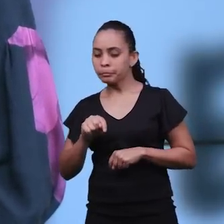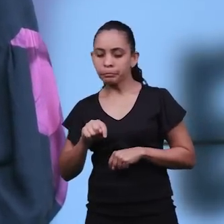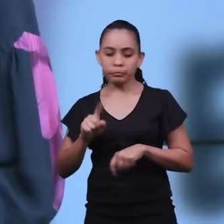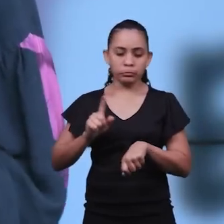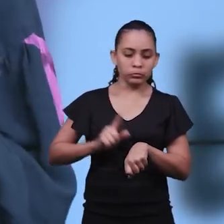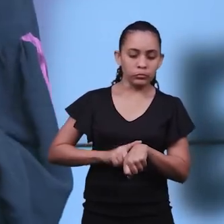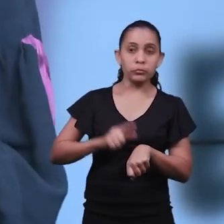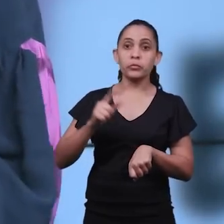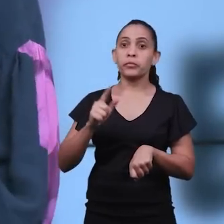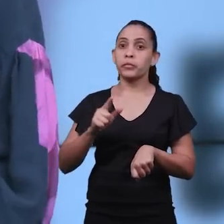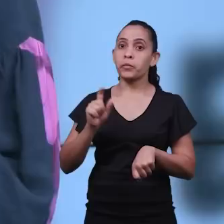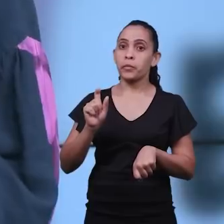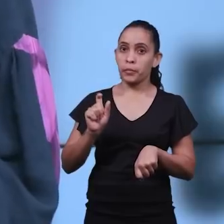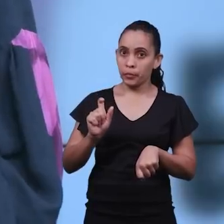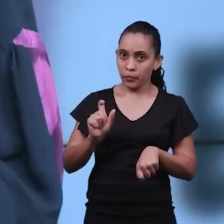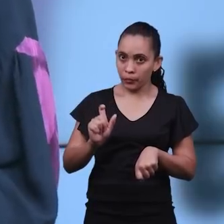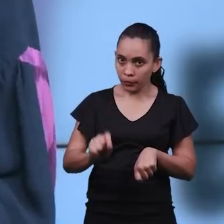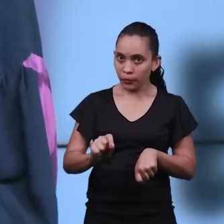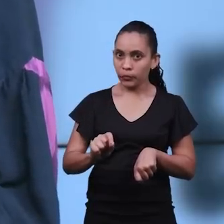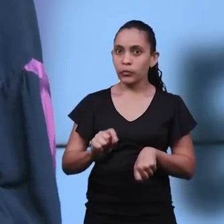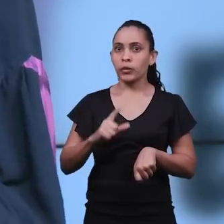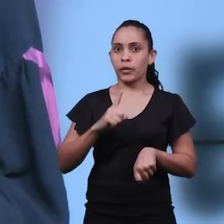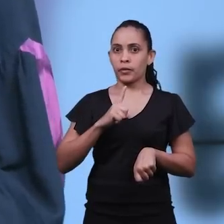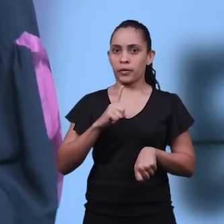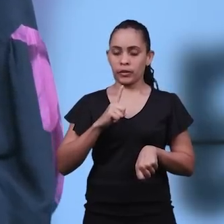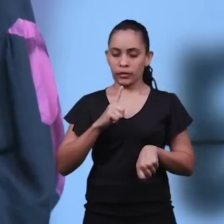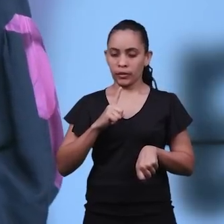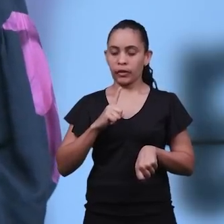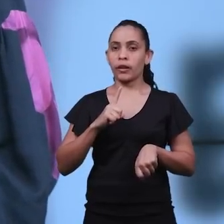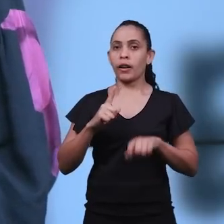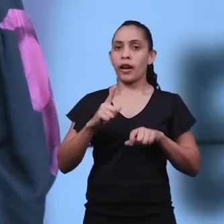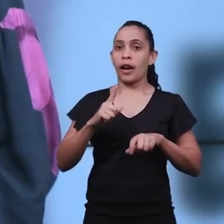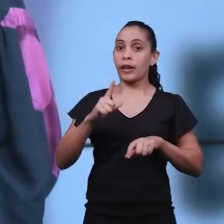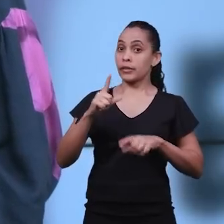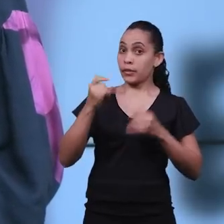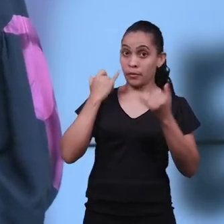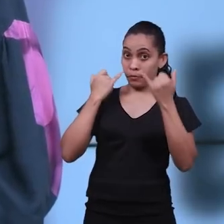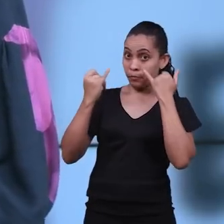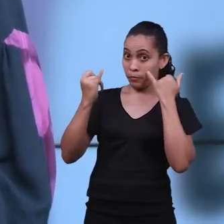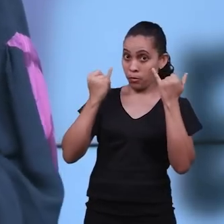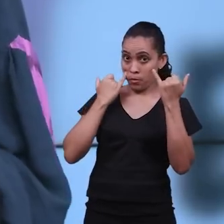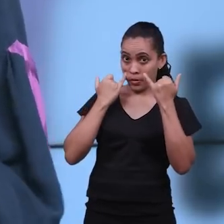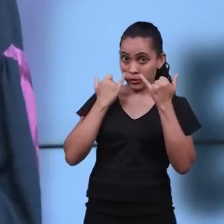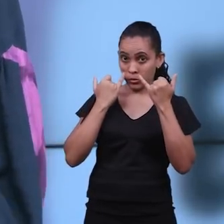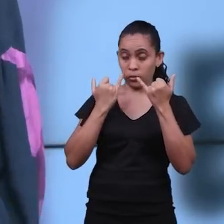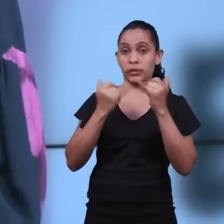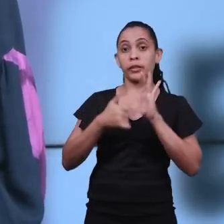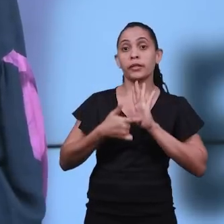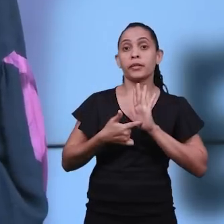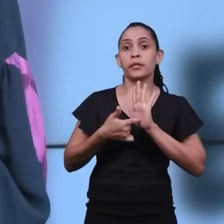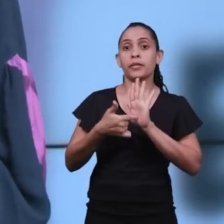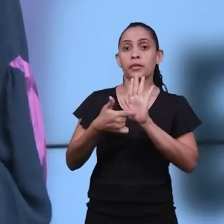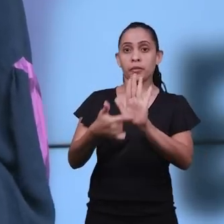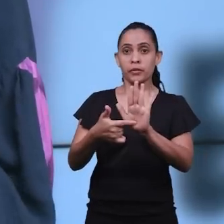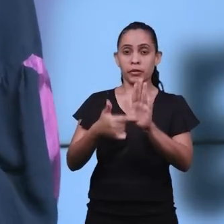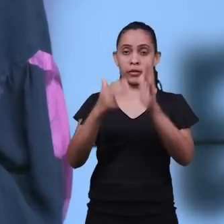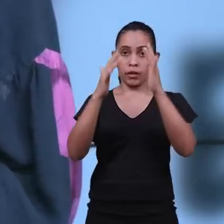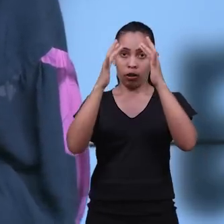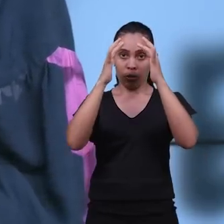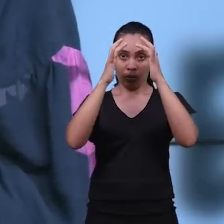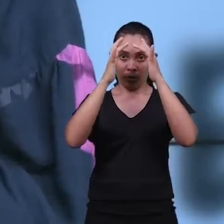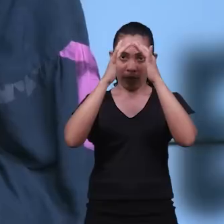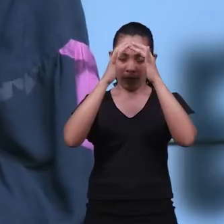momento, inicia um circuito que a informação vai passando de uma célula para outra até chegar à região específica